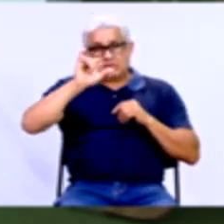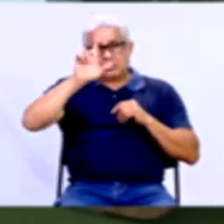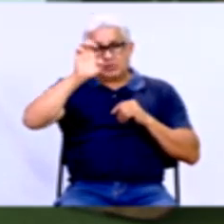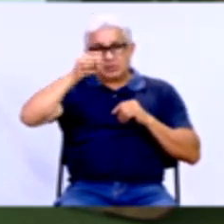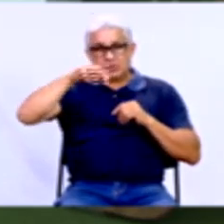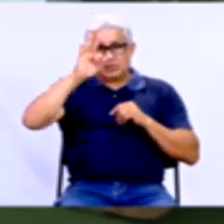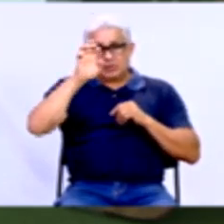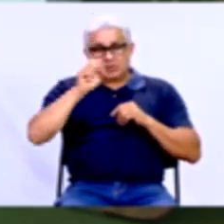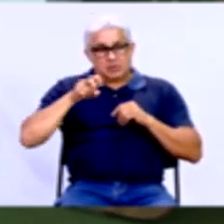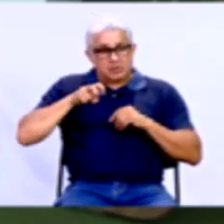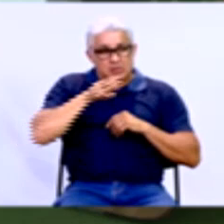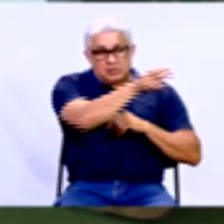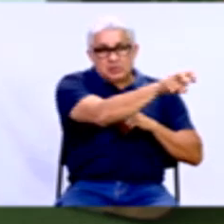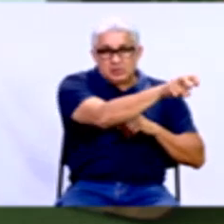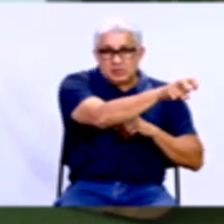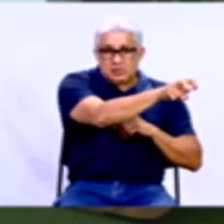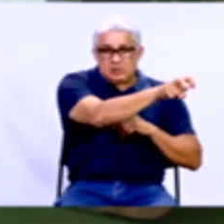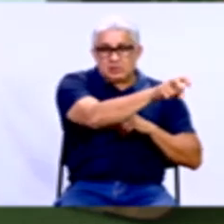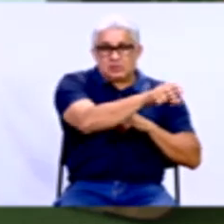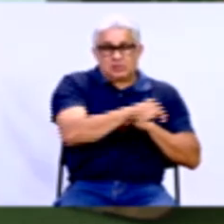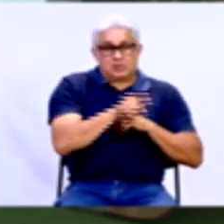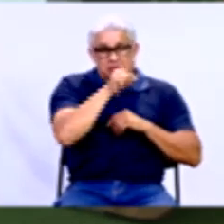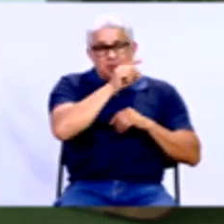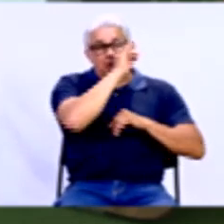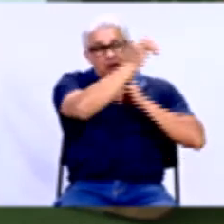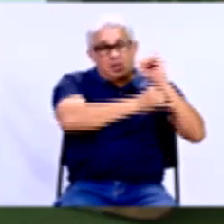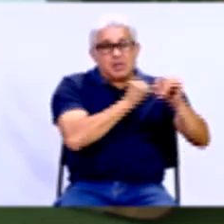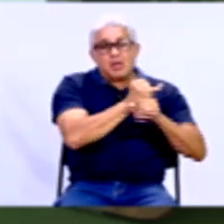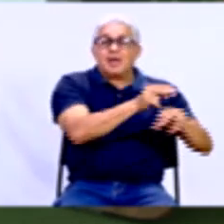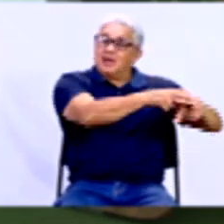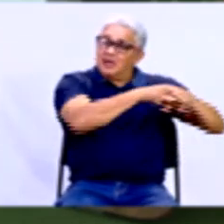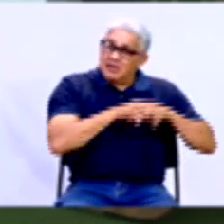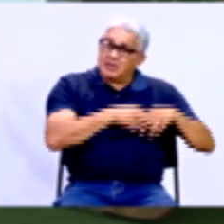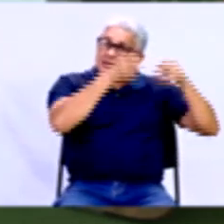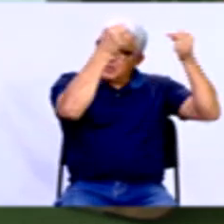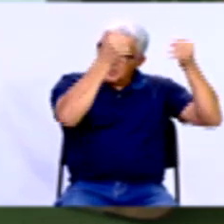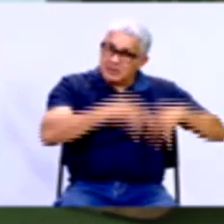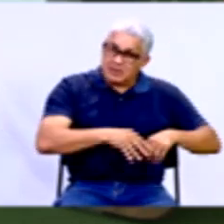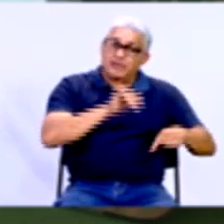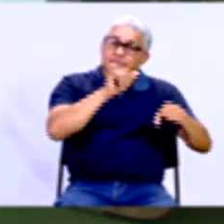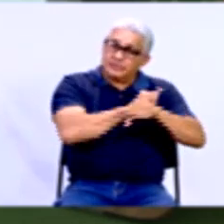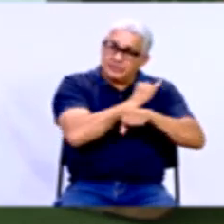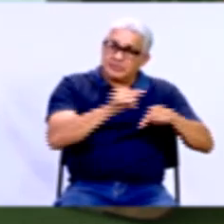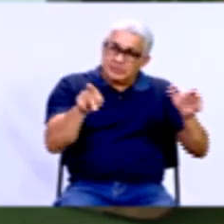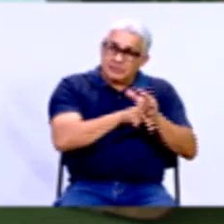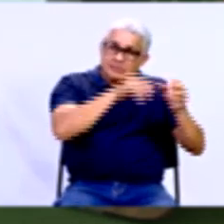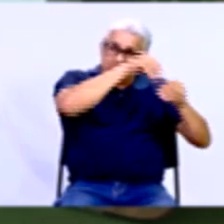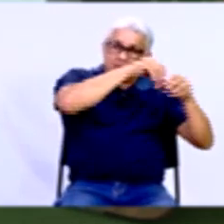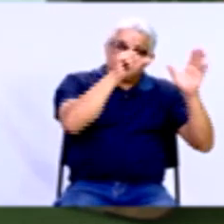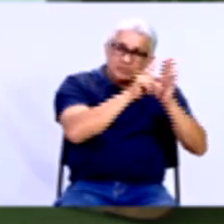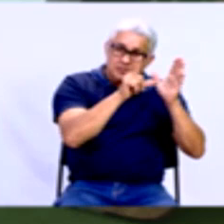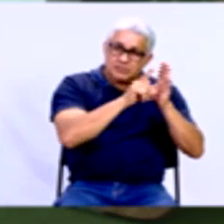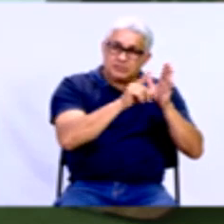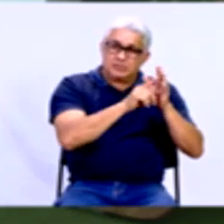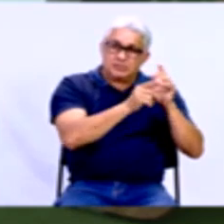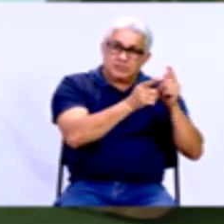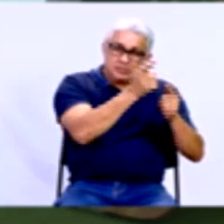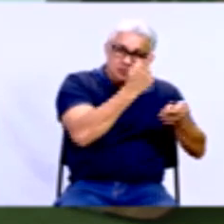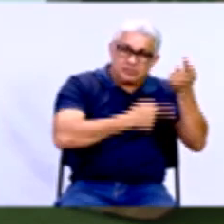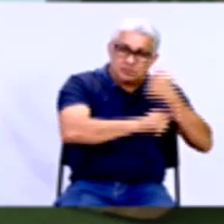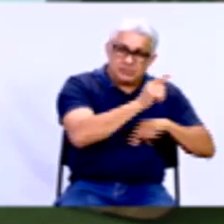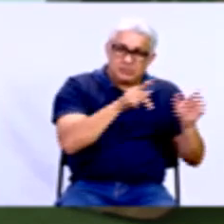Você identificando qual é esse elemento, que no caso da internet é a comodidade, ele passa a ser estratégico na sua gestão com os clientes, na